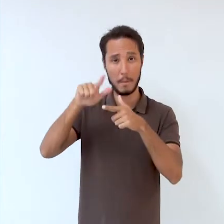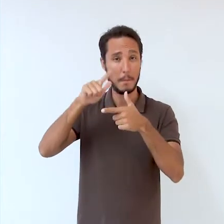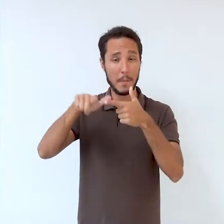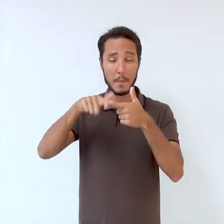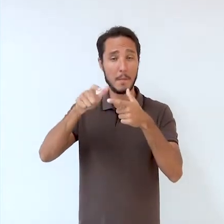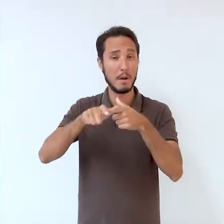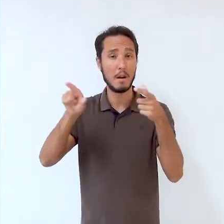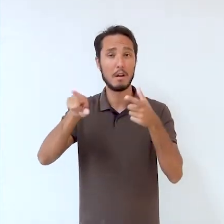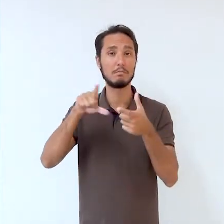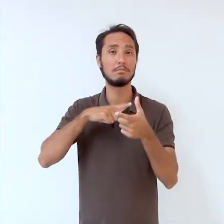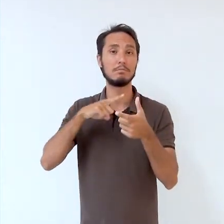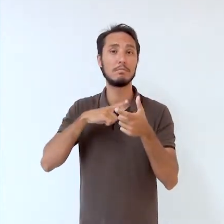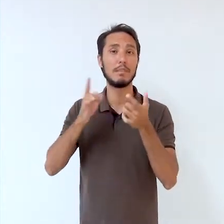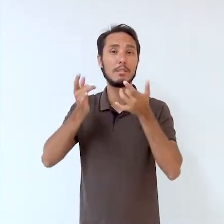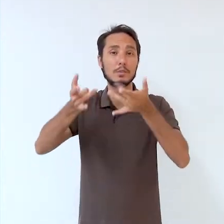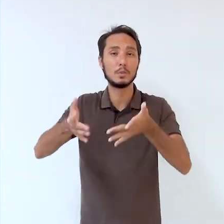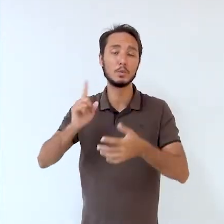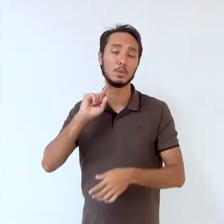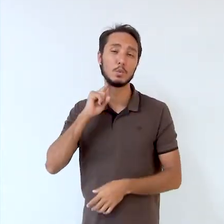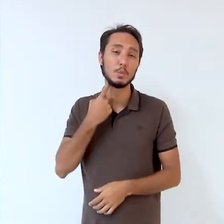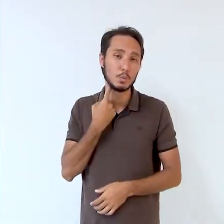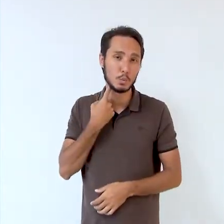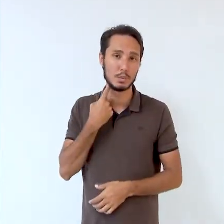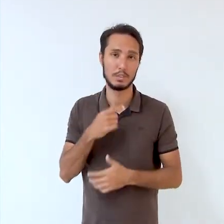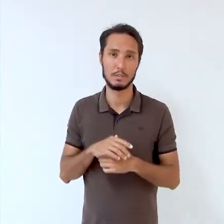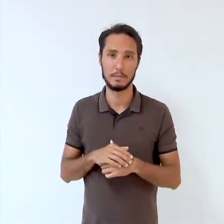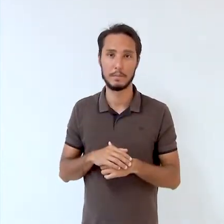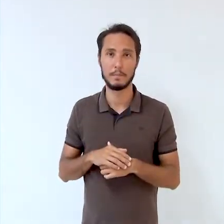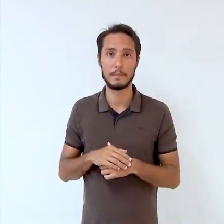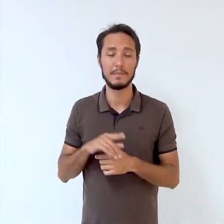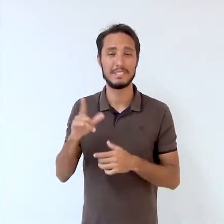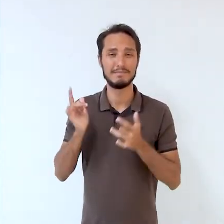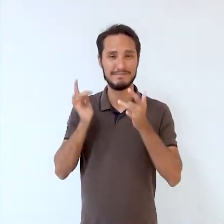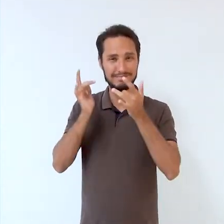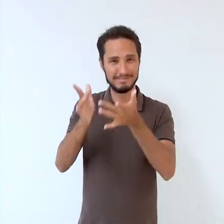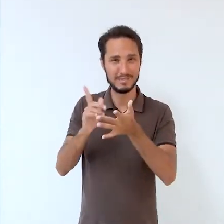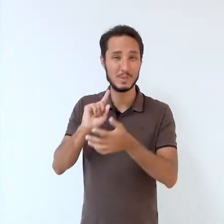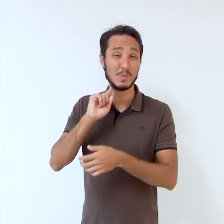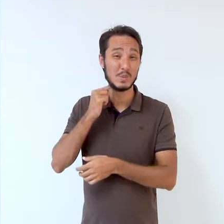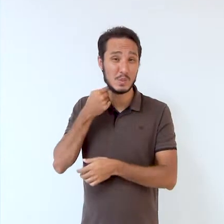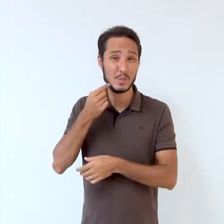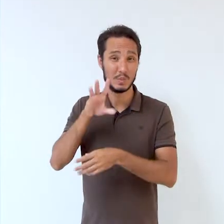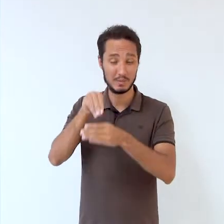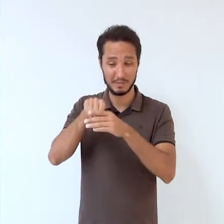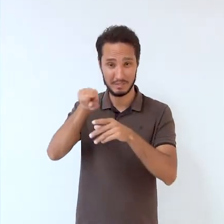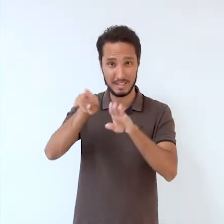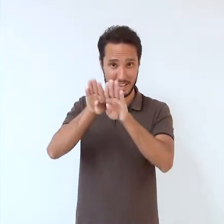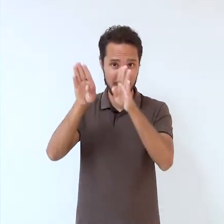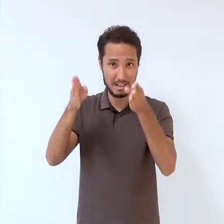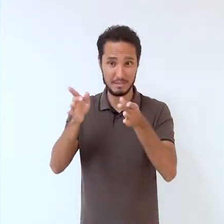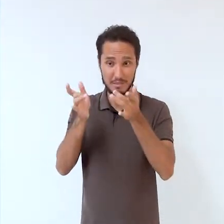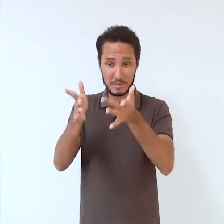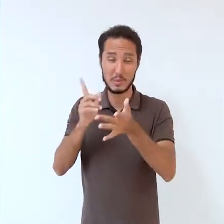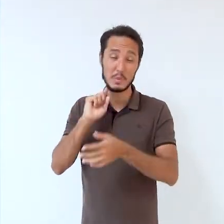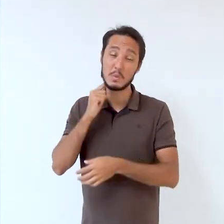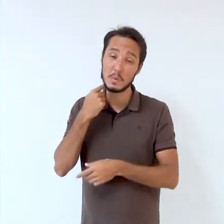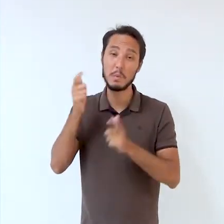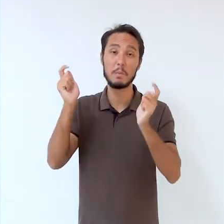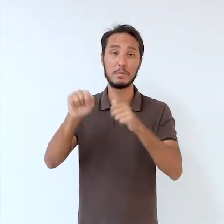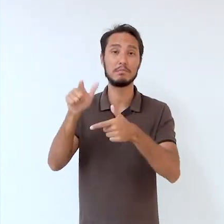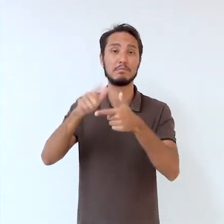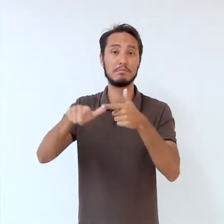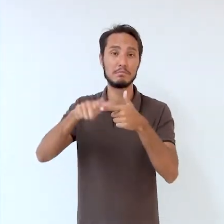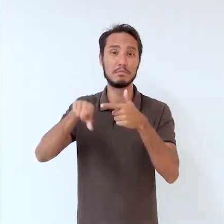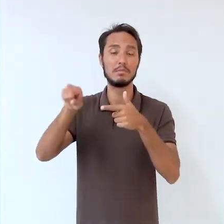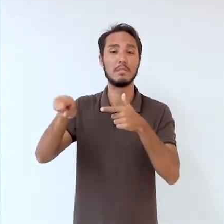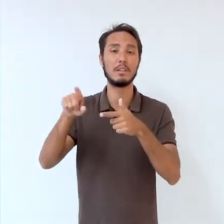bastante comum é o acúmulo de poeira. O excesso de poeira dentro de um gabinete, ele